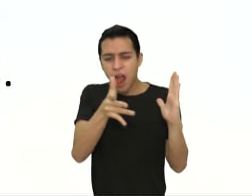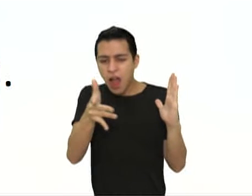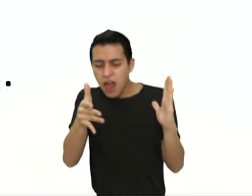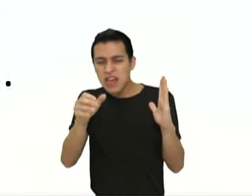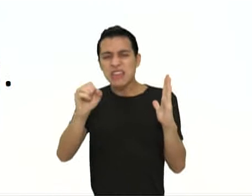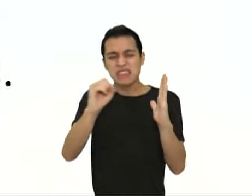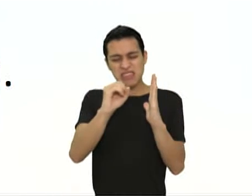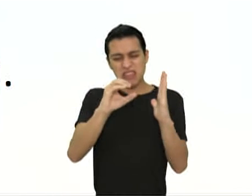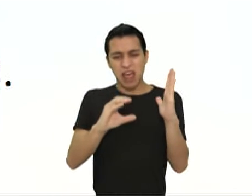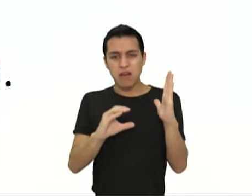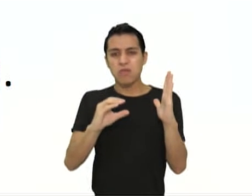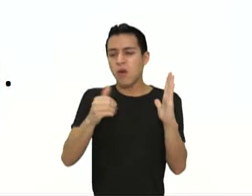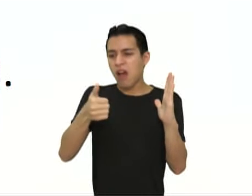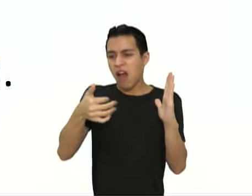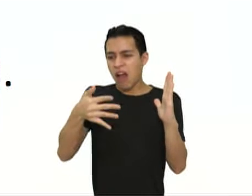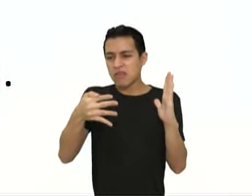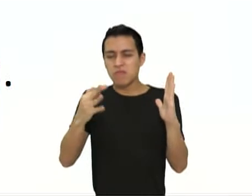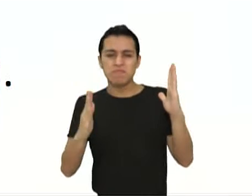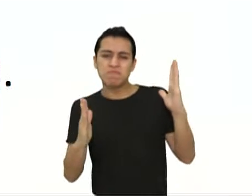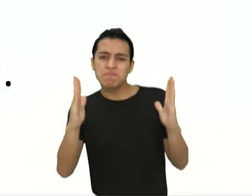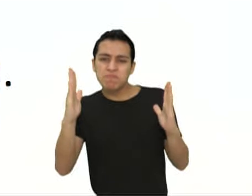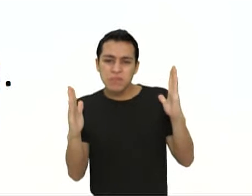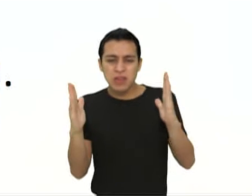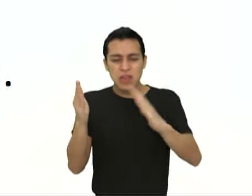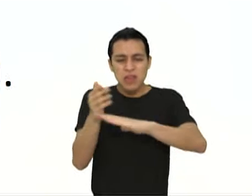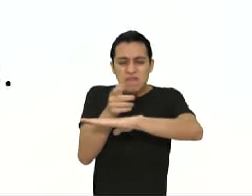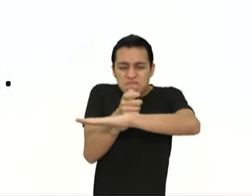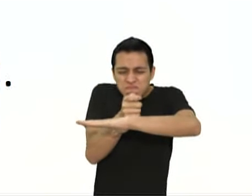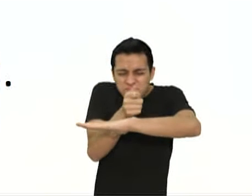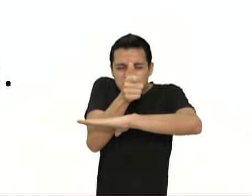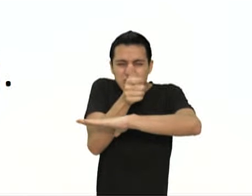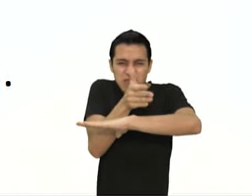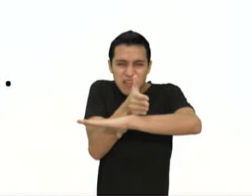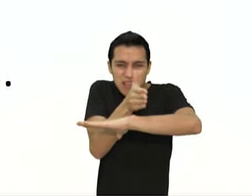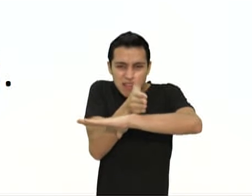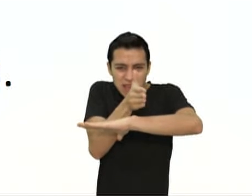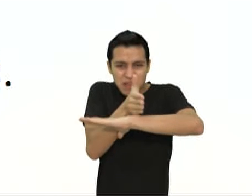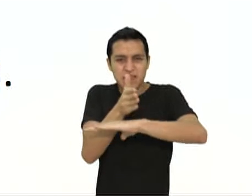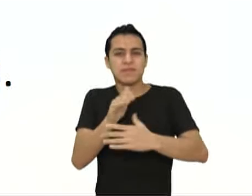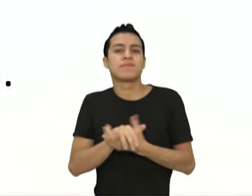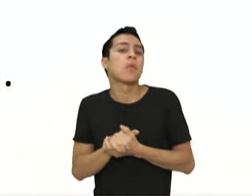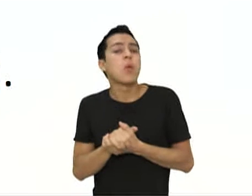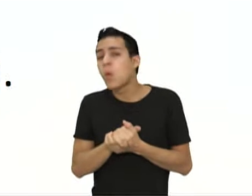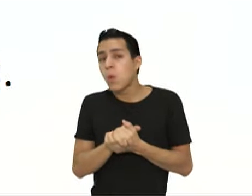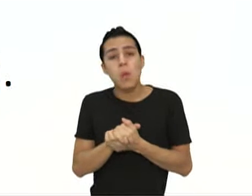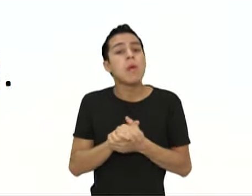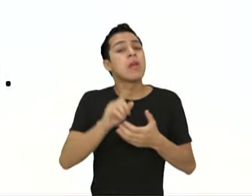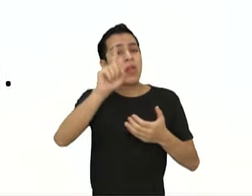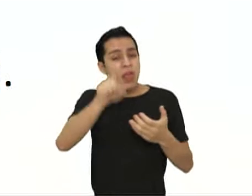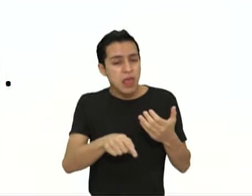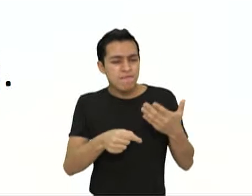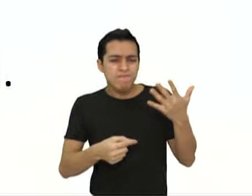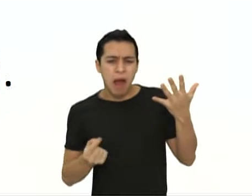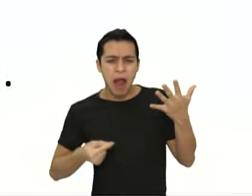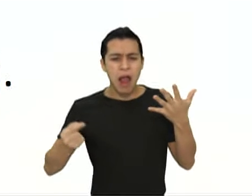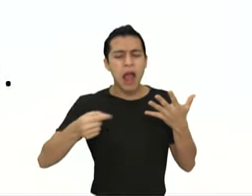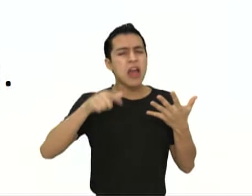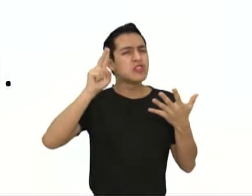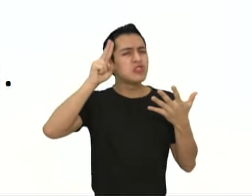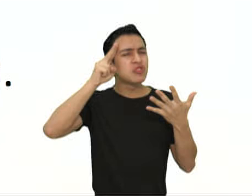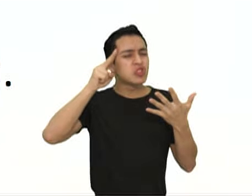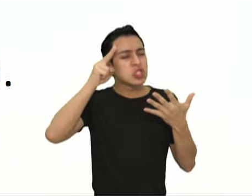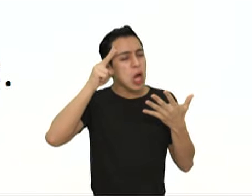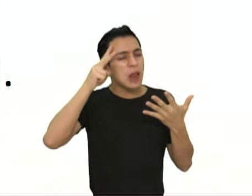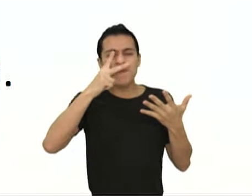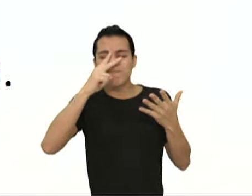século XIV, tá? Então, né, o final da Idade Média ali, tá? Onde a gente vai ter alguns fatores históricos que